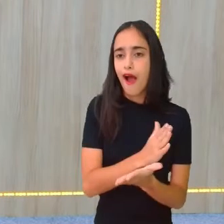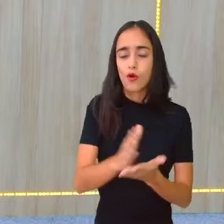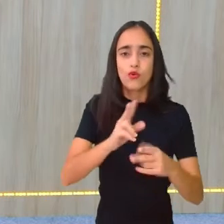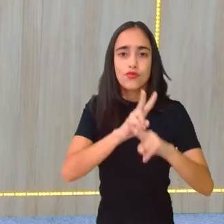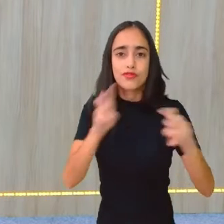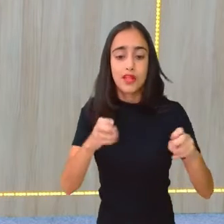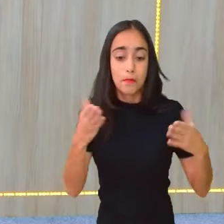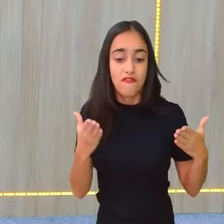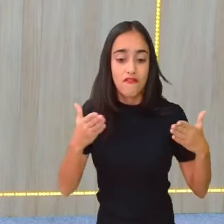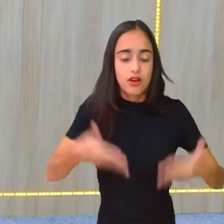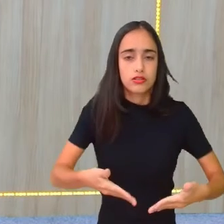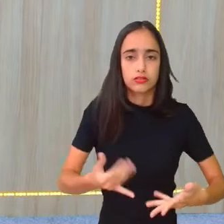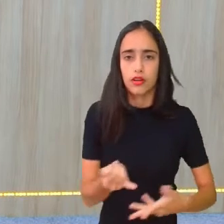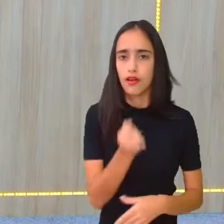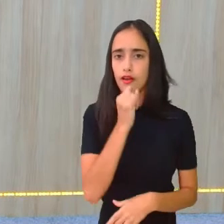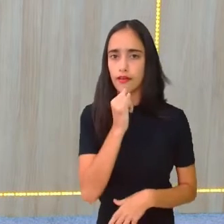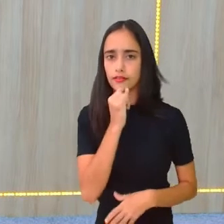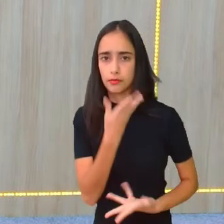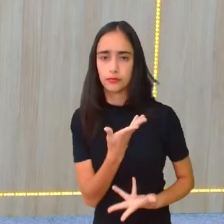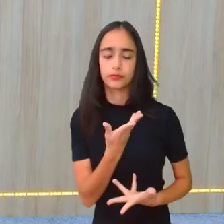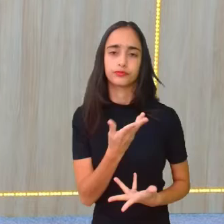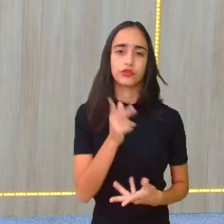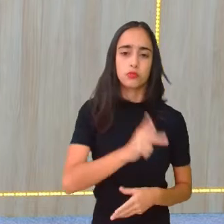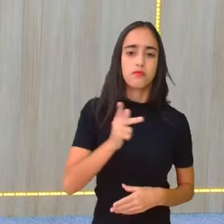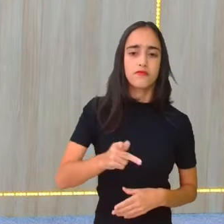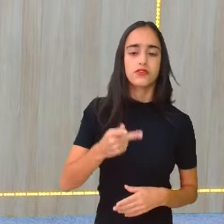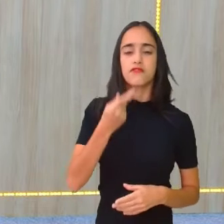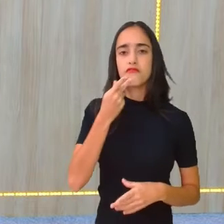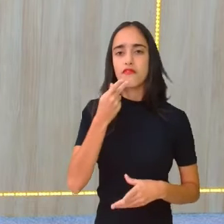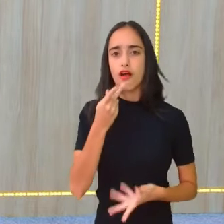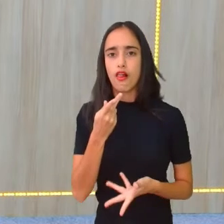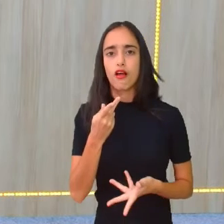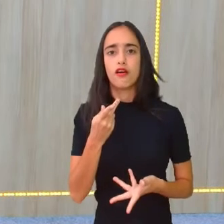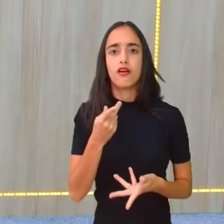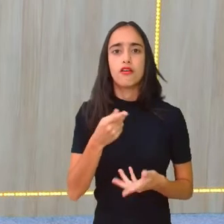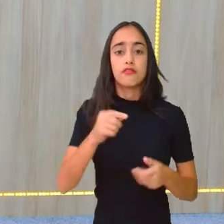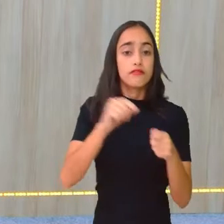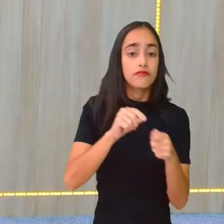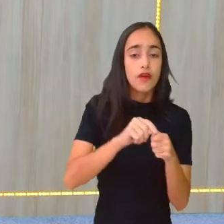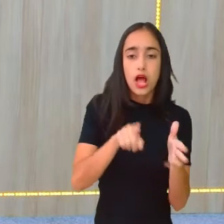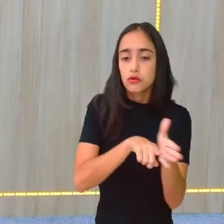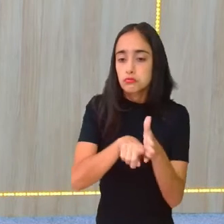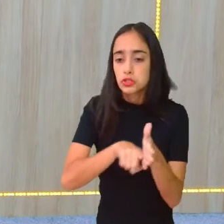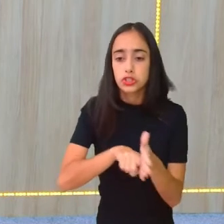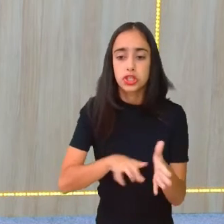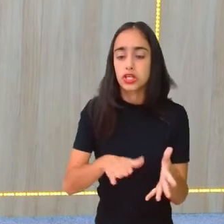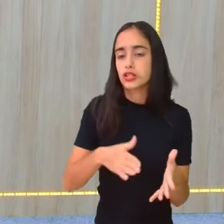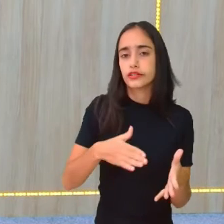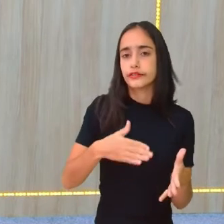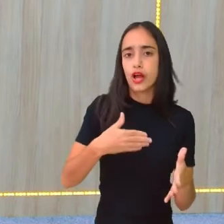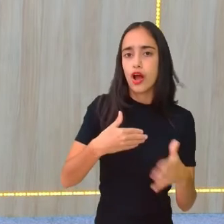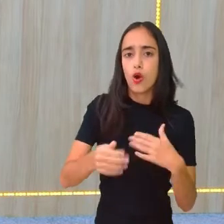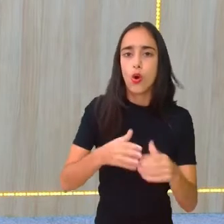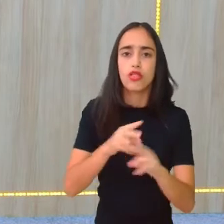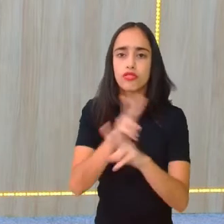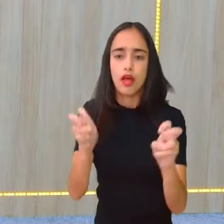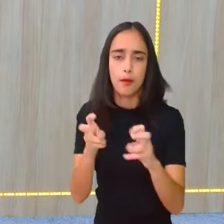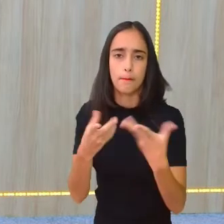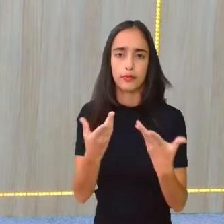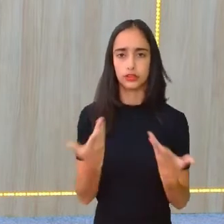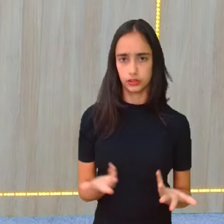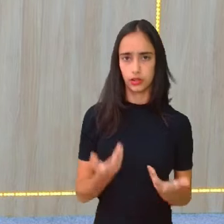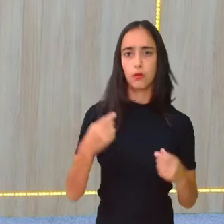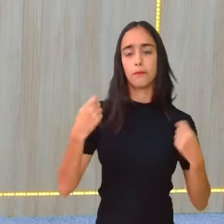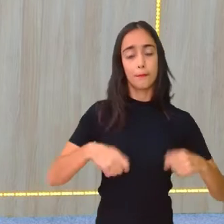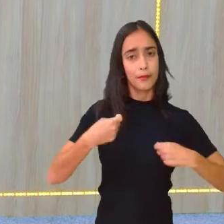uma pesquisa sobre tal coisa. E aí você vai ter que, né, ir lá para os sites de pesquisa, achar o seu conteúdo, ler